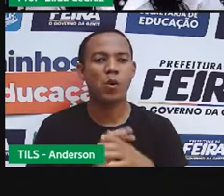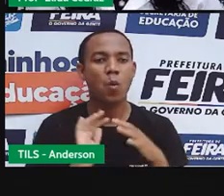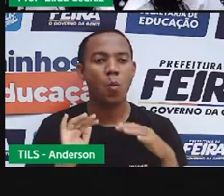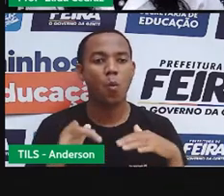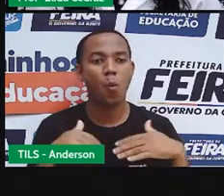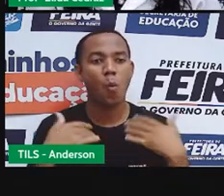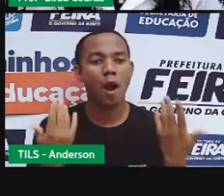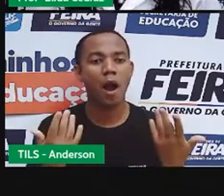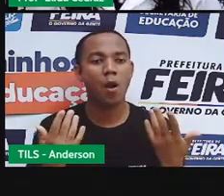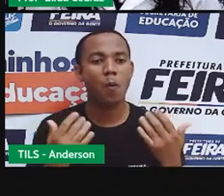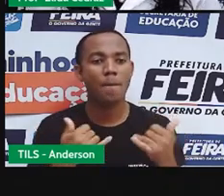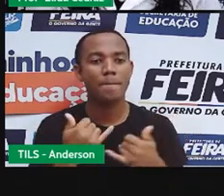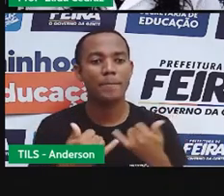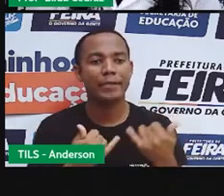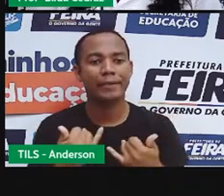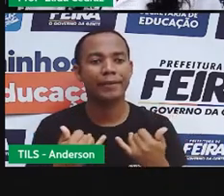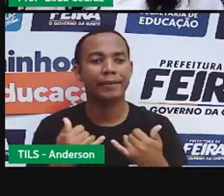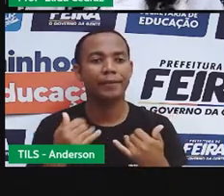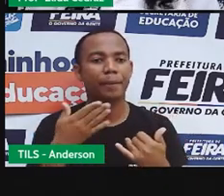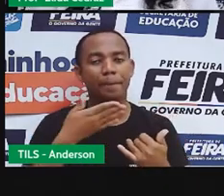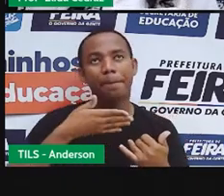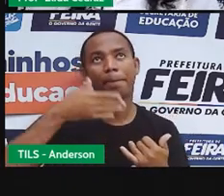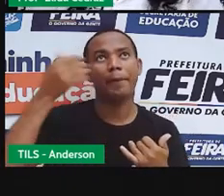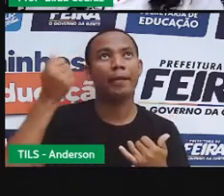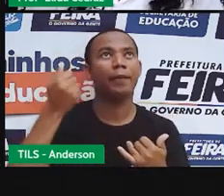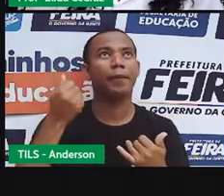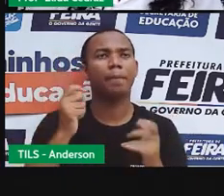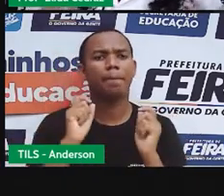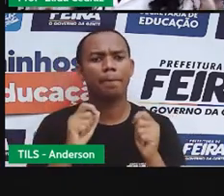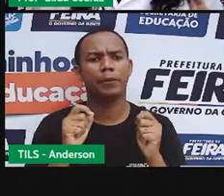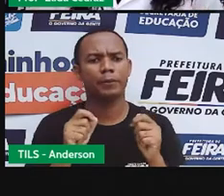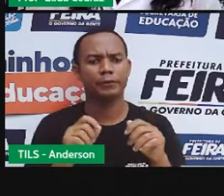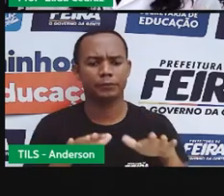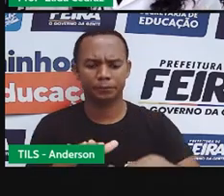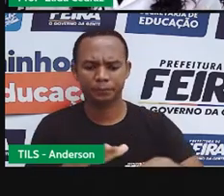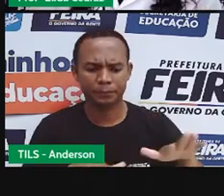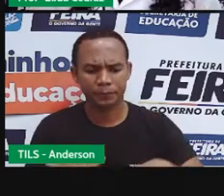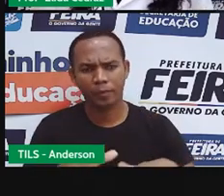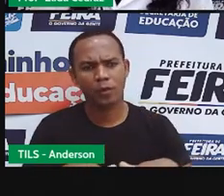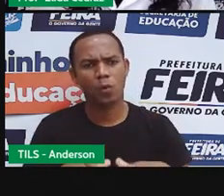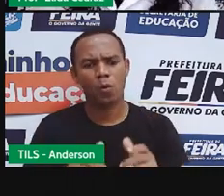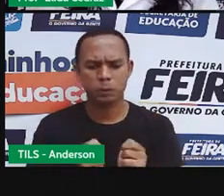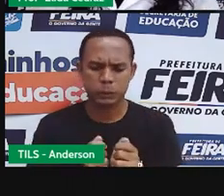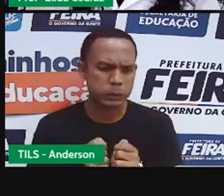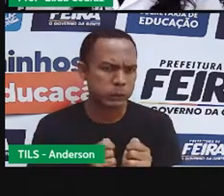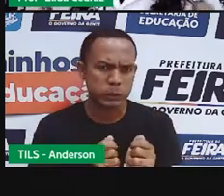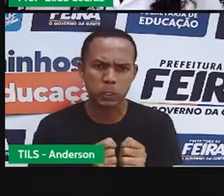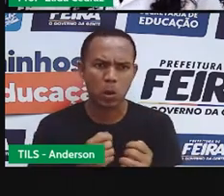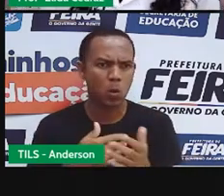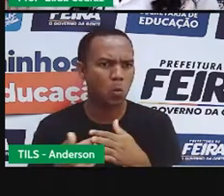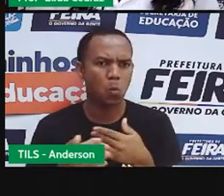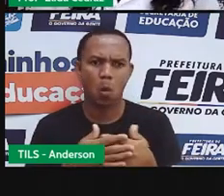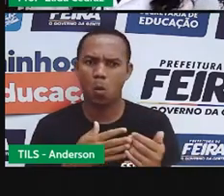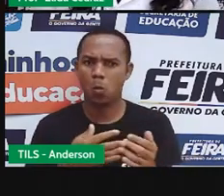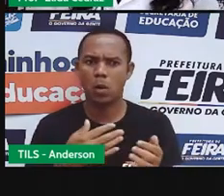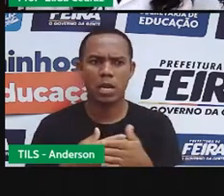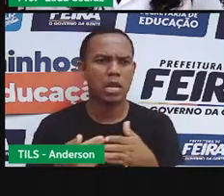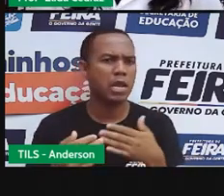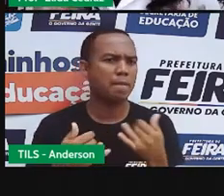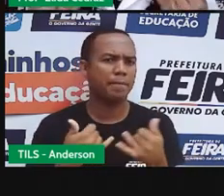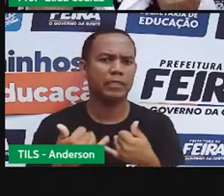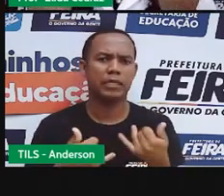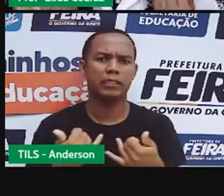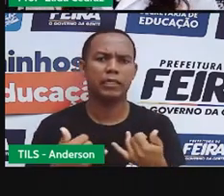Qual é o seu jogo preferido? Pode ser jogo de tabuleiro, pode ser videogame, qualquer jogo. Eu quero saber essas três